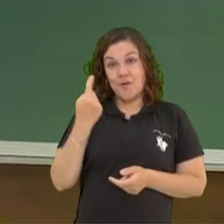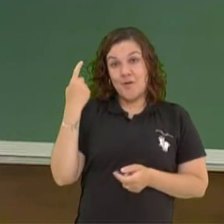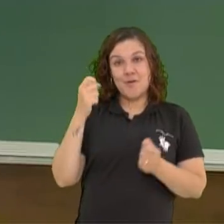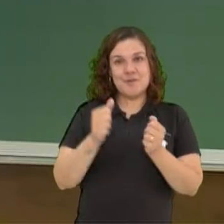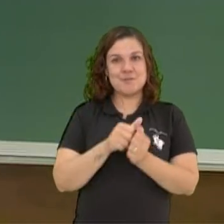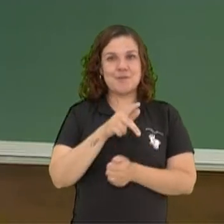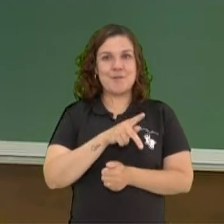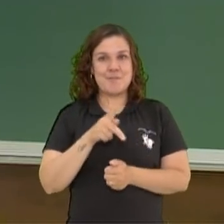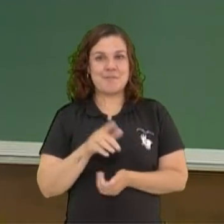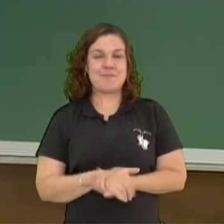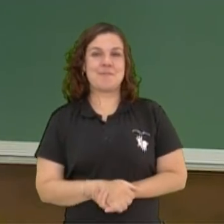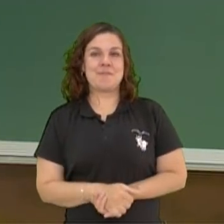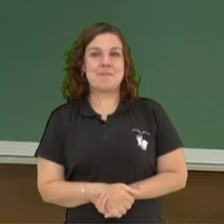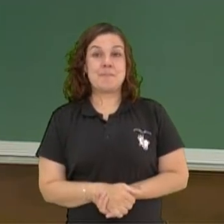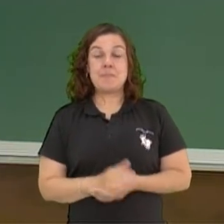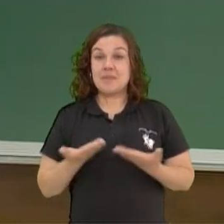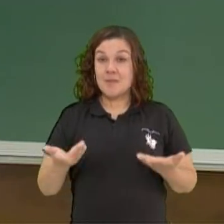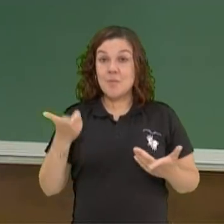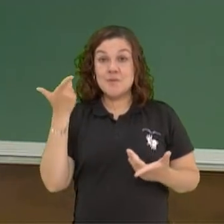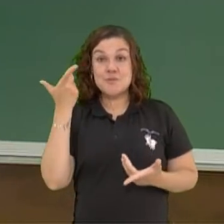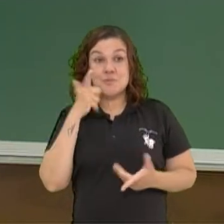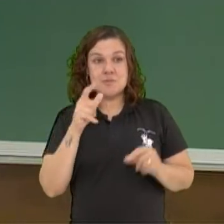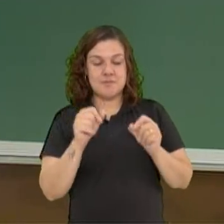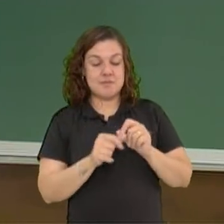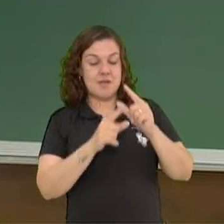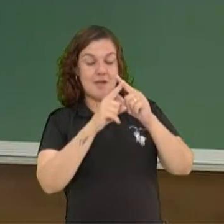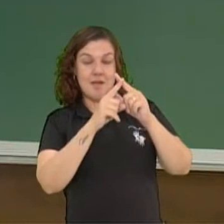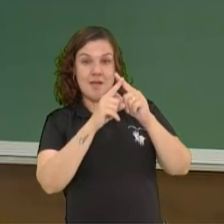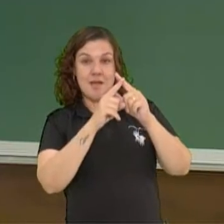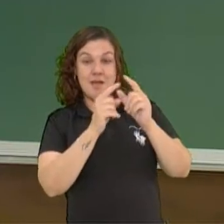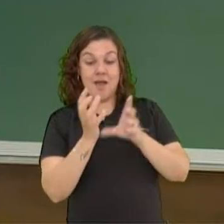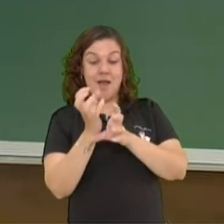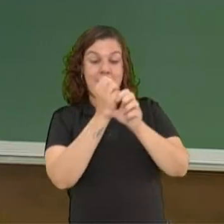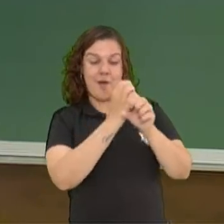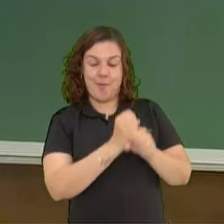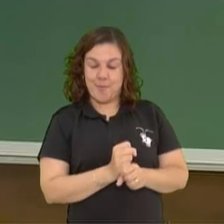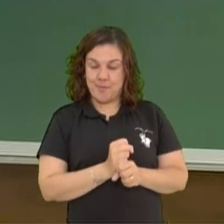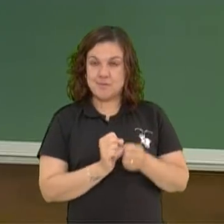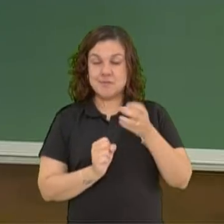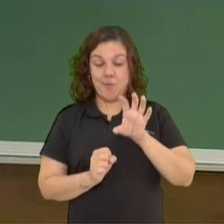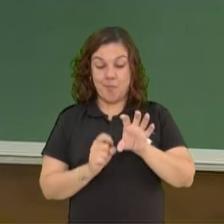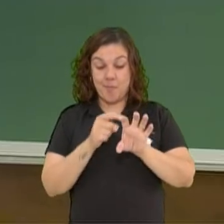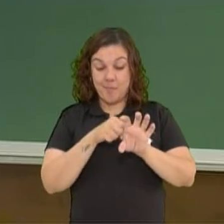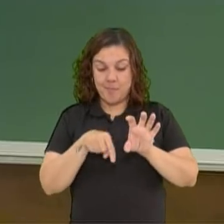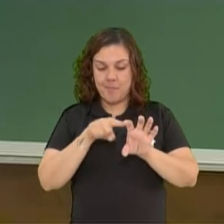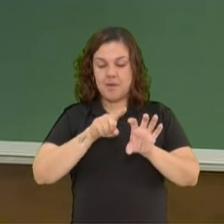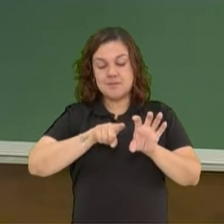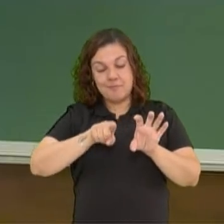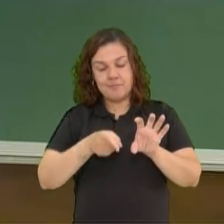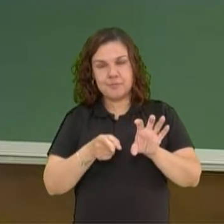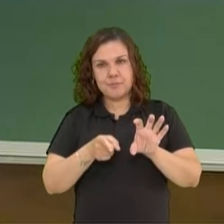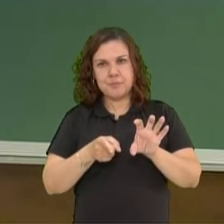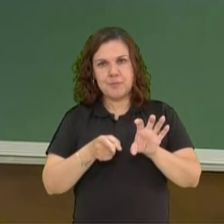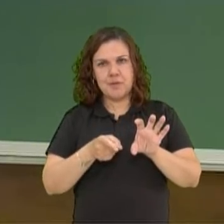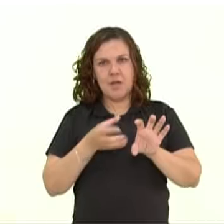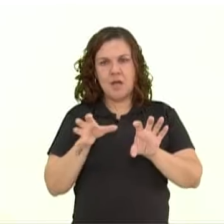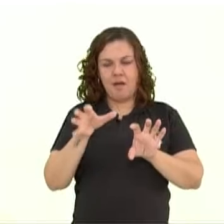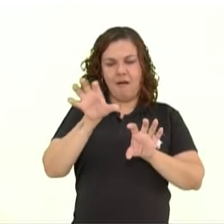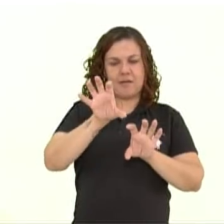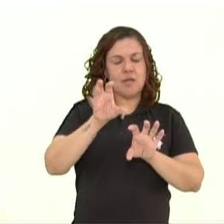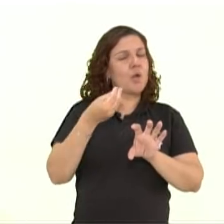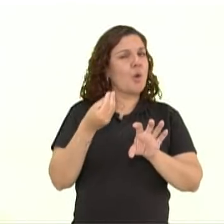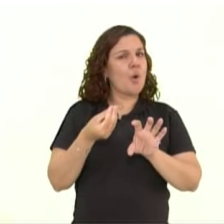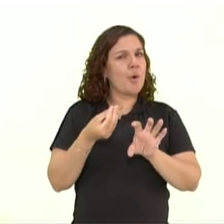só. Então, para calcular uma potência, né, em que a base é um número decimal, podemos unir o conhecimento de multiplicação